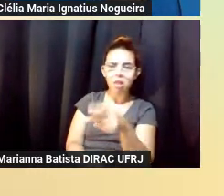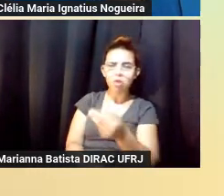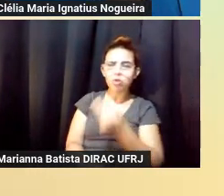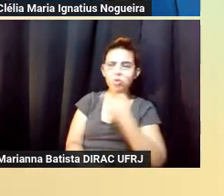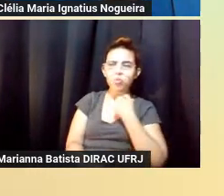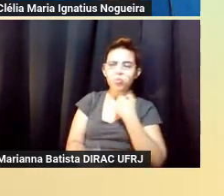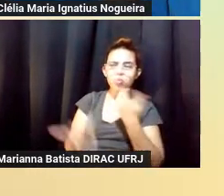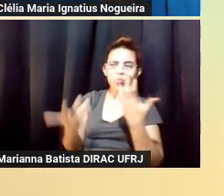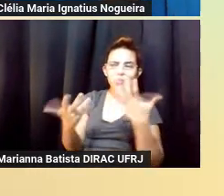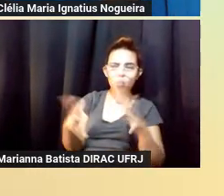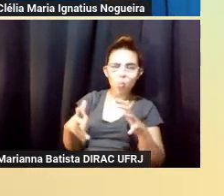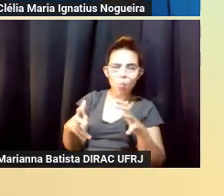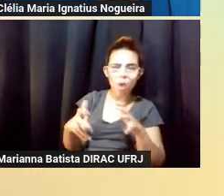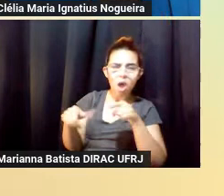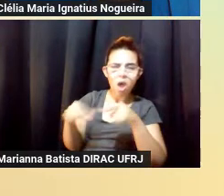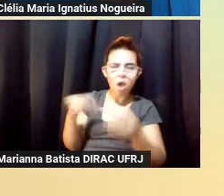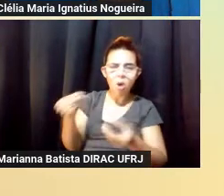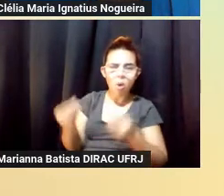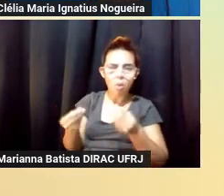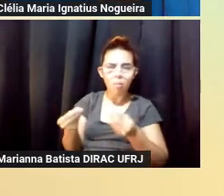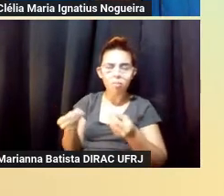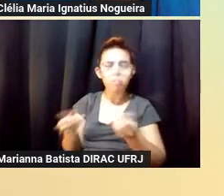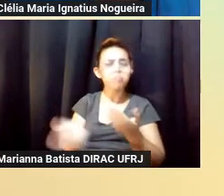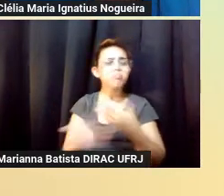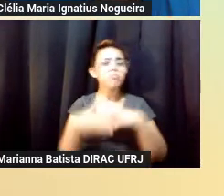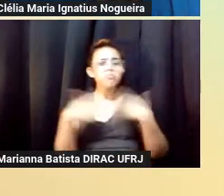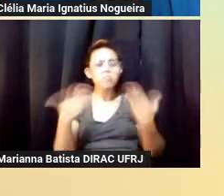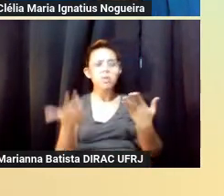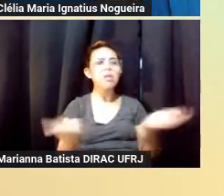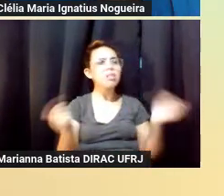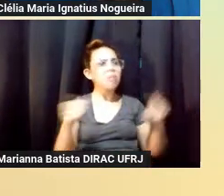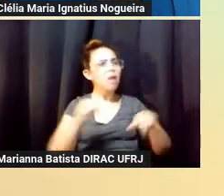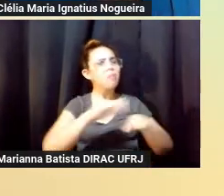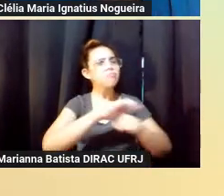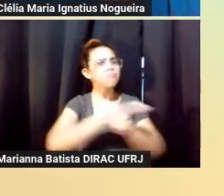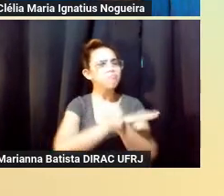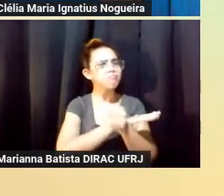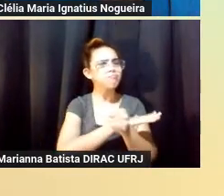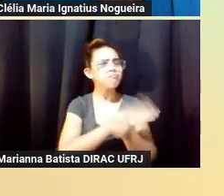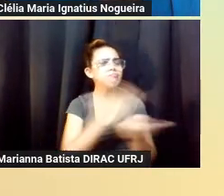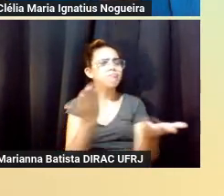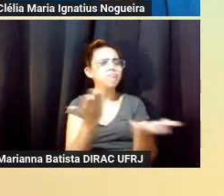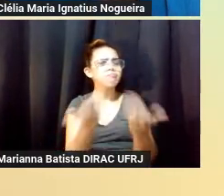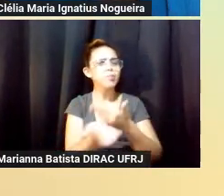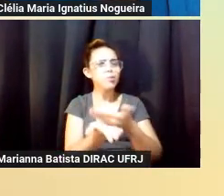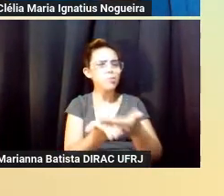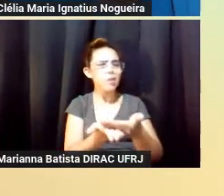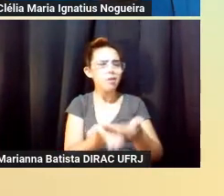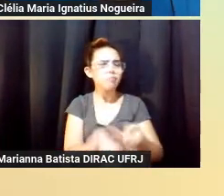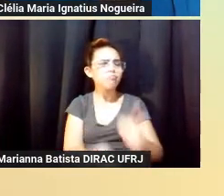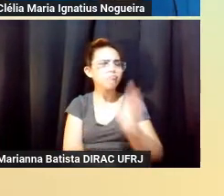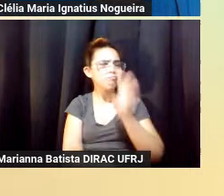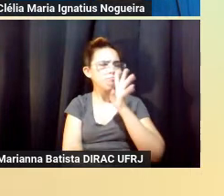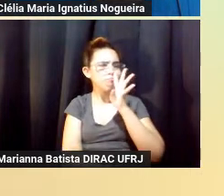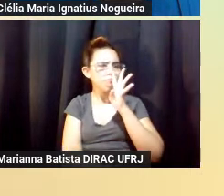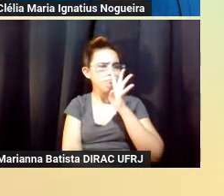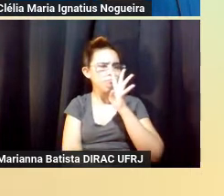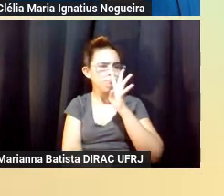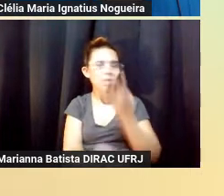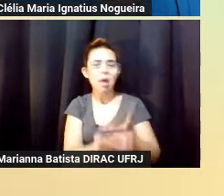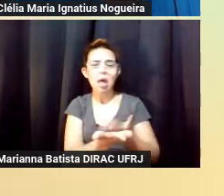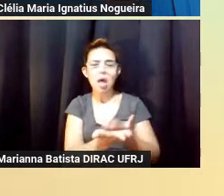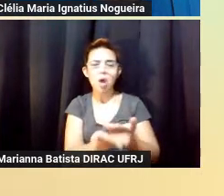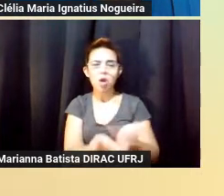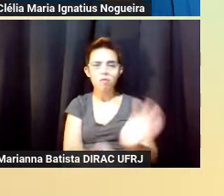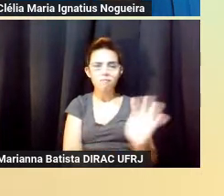vai começar a assistir às aulas do curso de matemática na faculdade, isso antes de eu terminar o científico, e